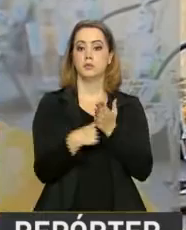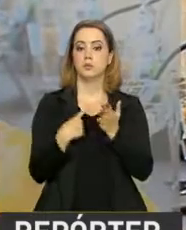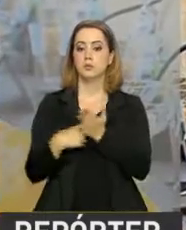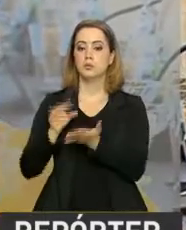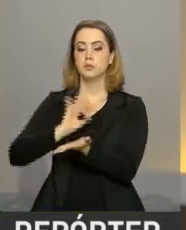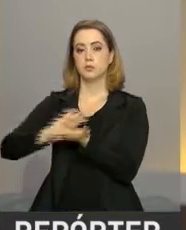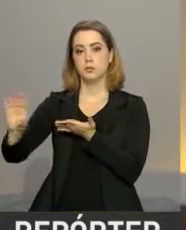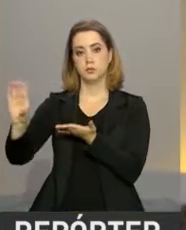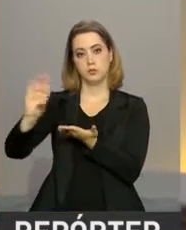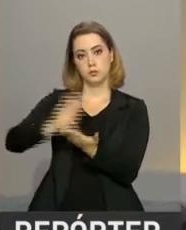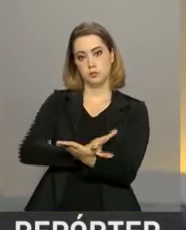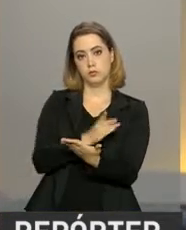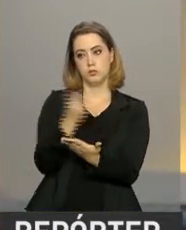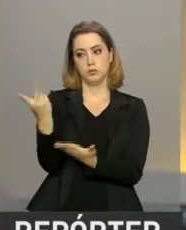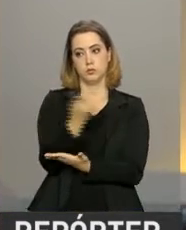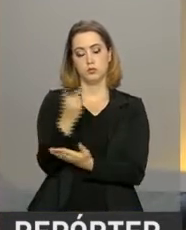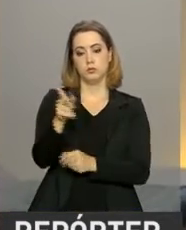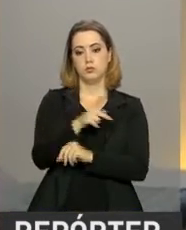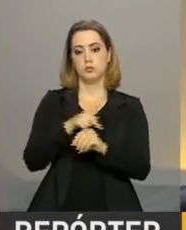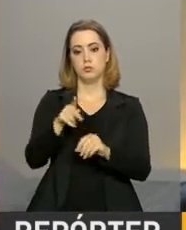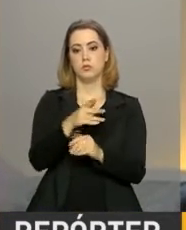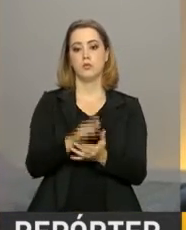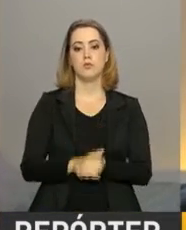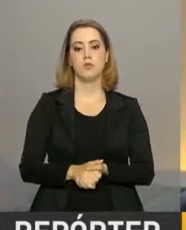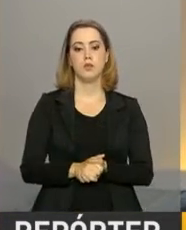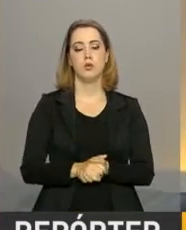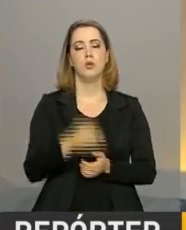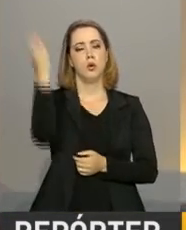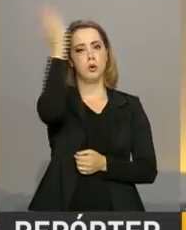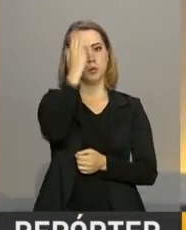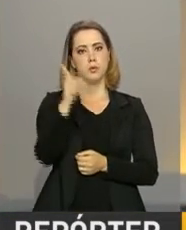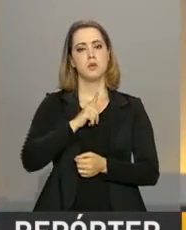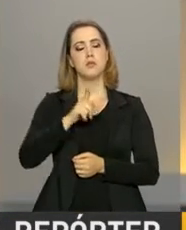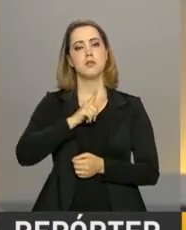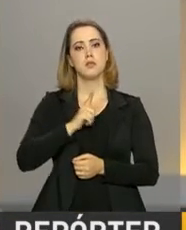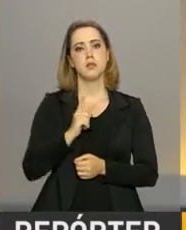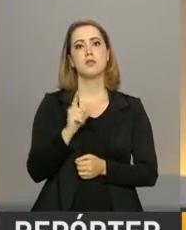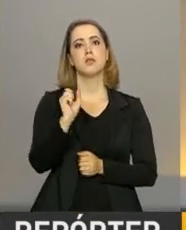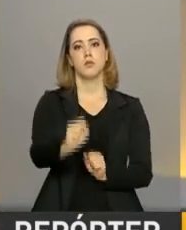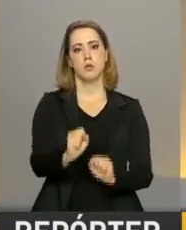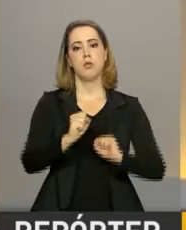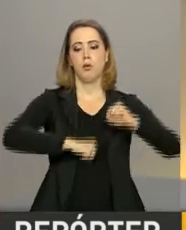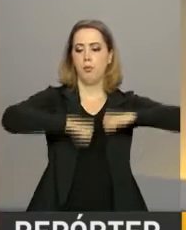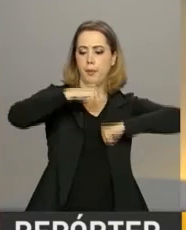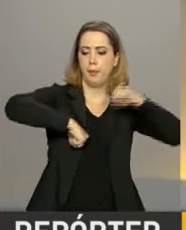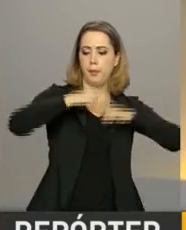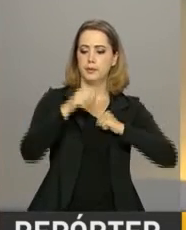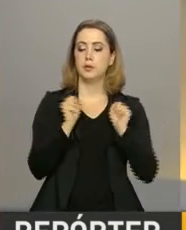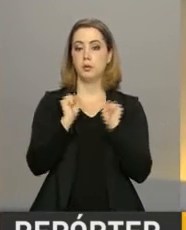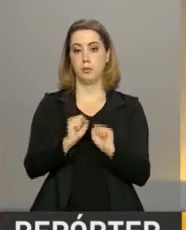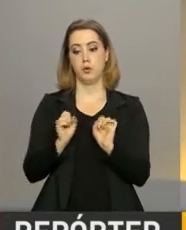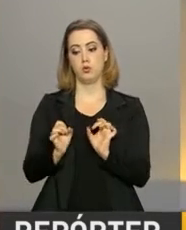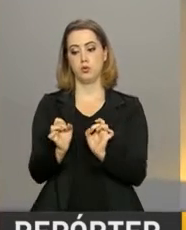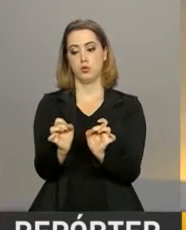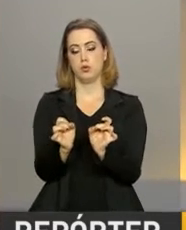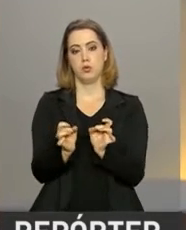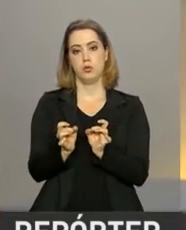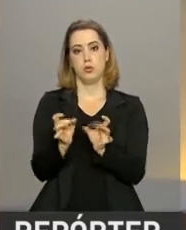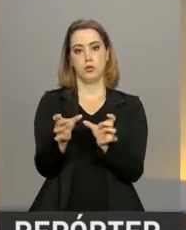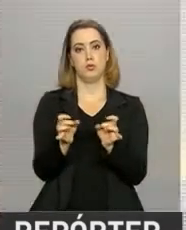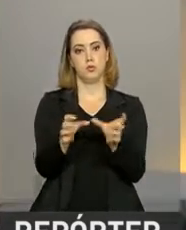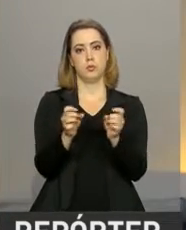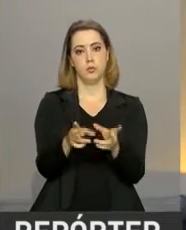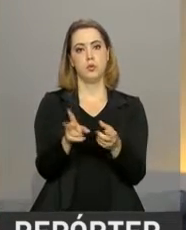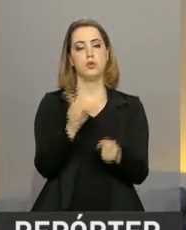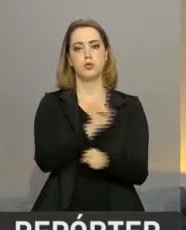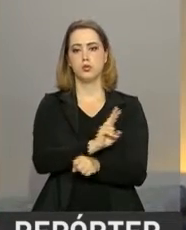países o brasil tem equipamentos para exportar ea índia o maior importador do mundo de equipamentos de defesa embora sport